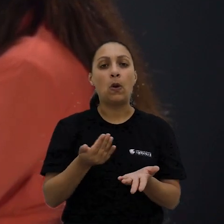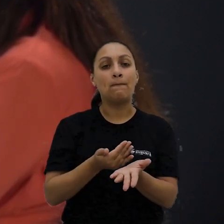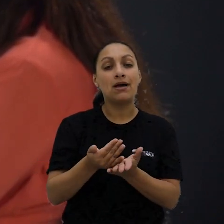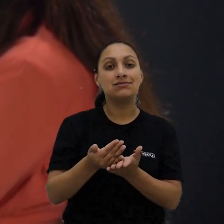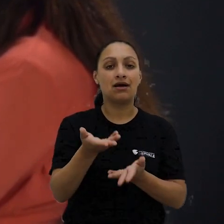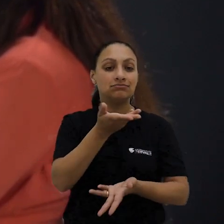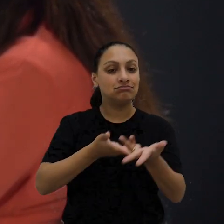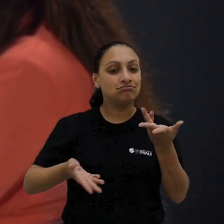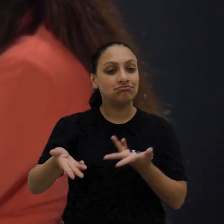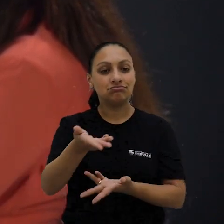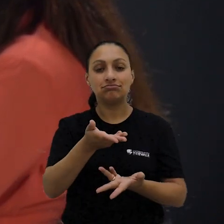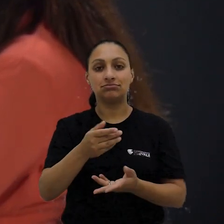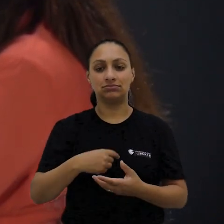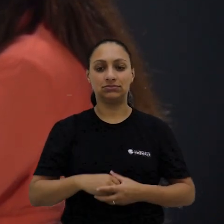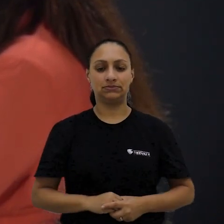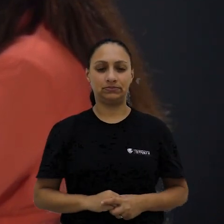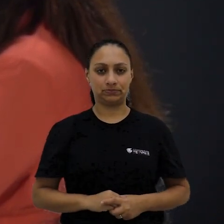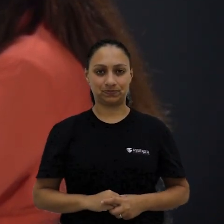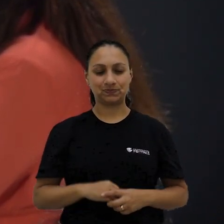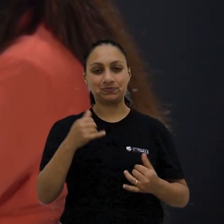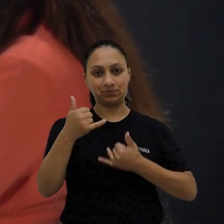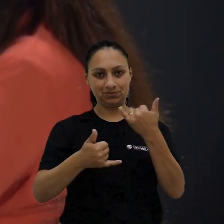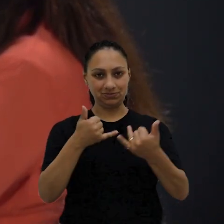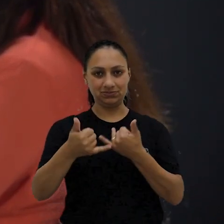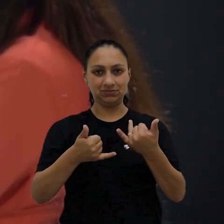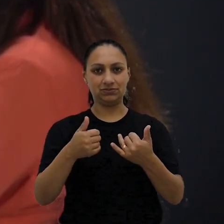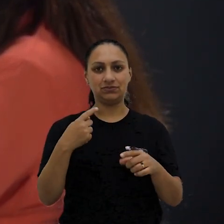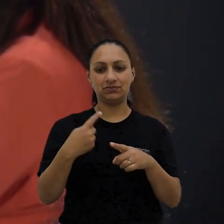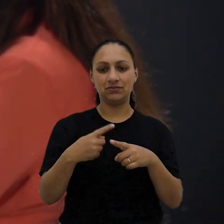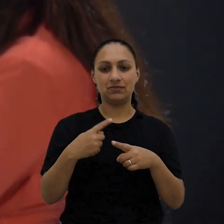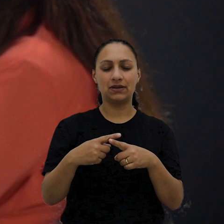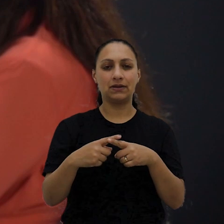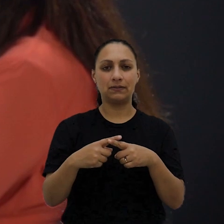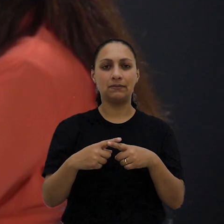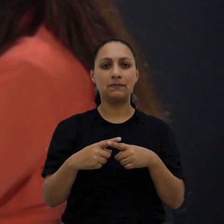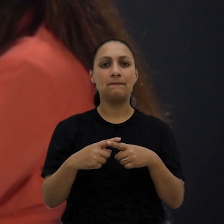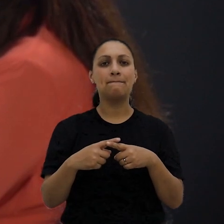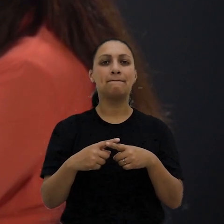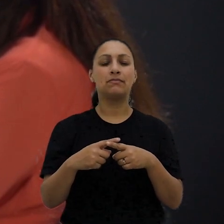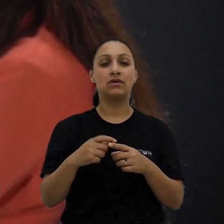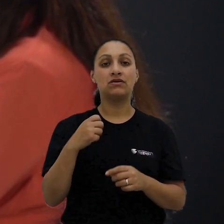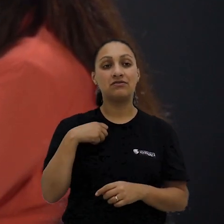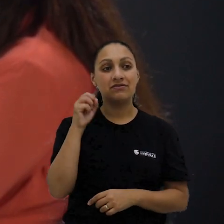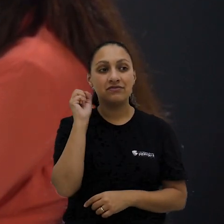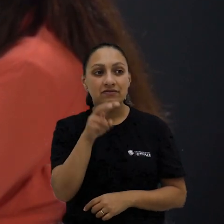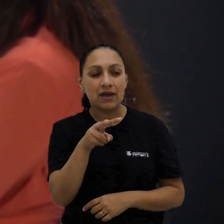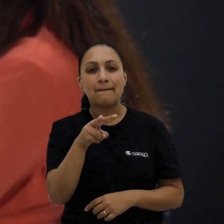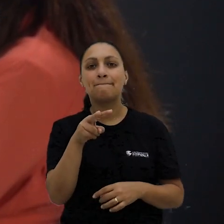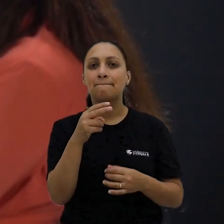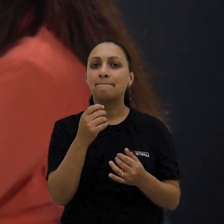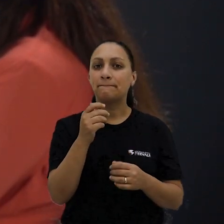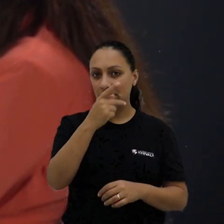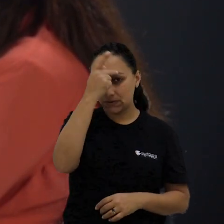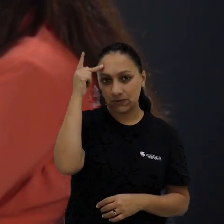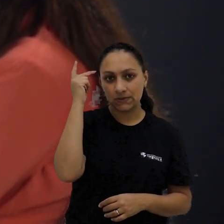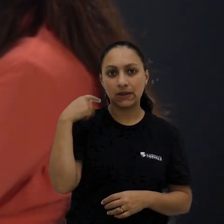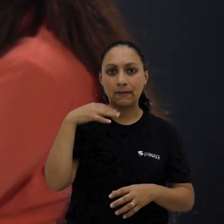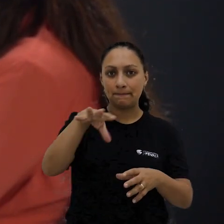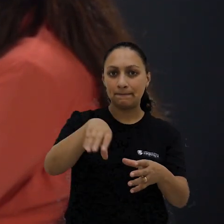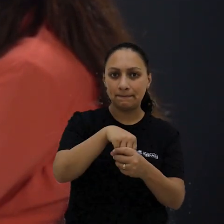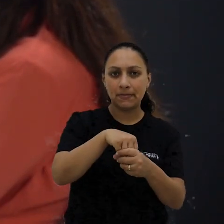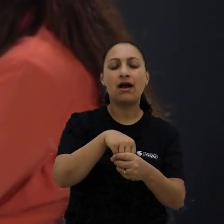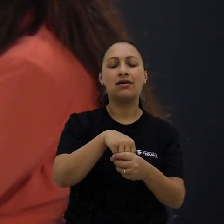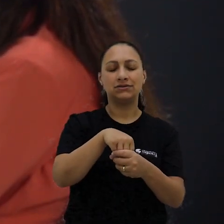acaba trocando, porque aí é onde a gente brinca, né? Os títulos ficam de lado e são só pessoas que fazem parte do ecossistema, né?